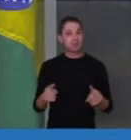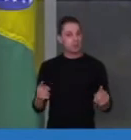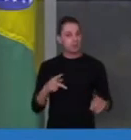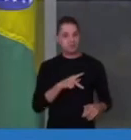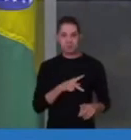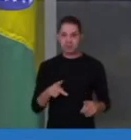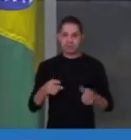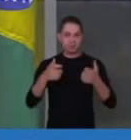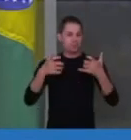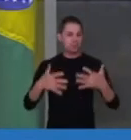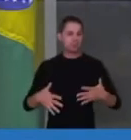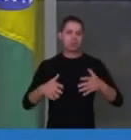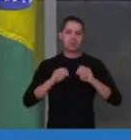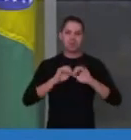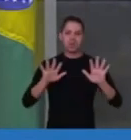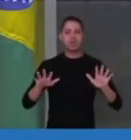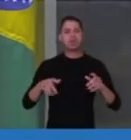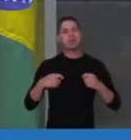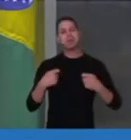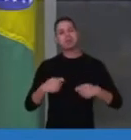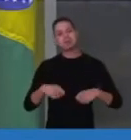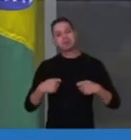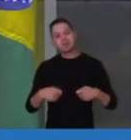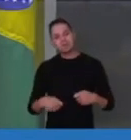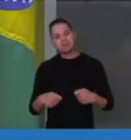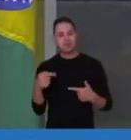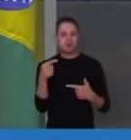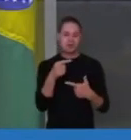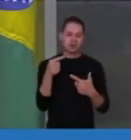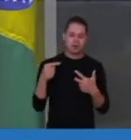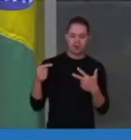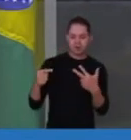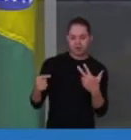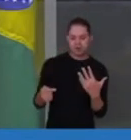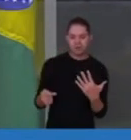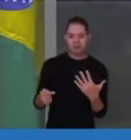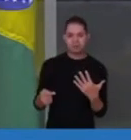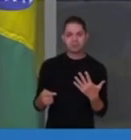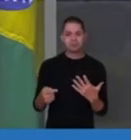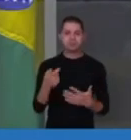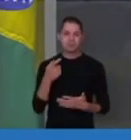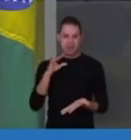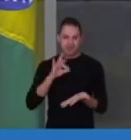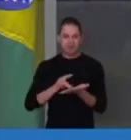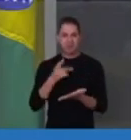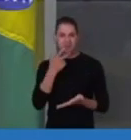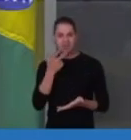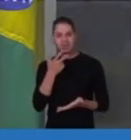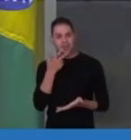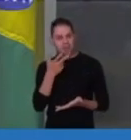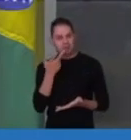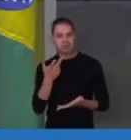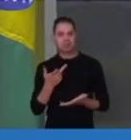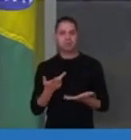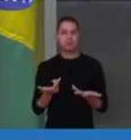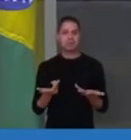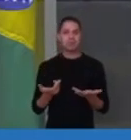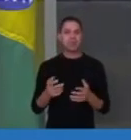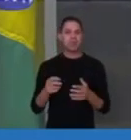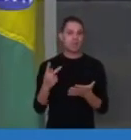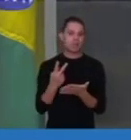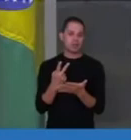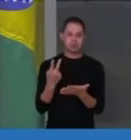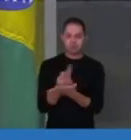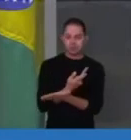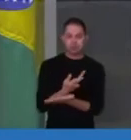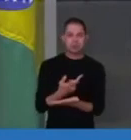claro. Então era necessário que fosse feito isso, aquilo, ou seja, praticamente dizendo, justificava-se o que foi feito.